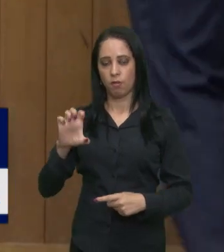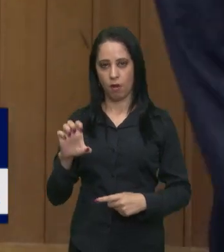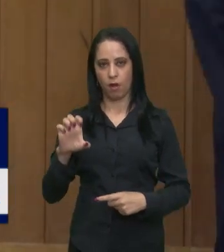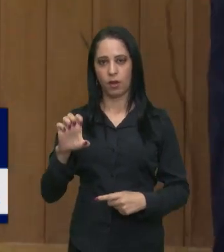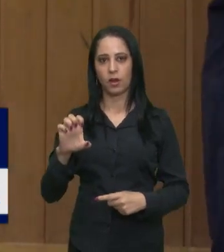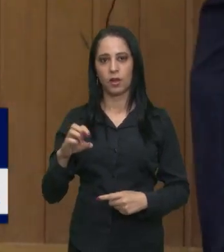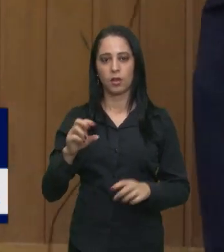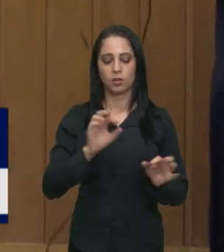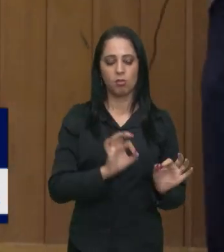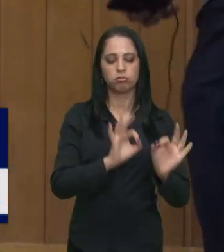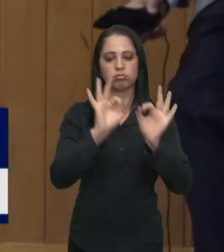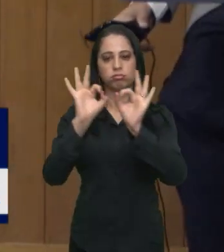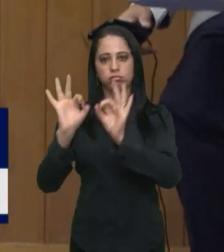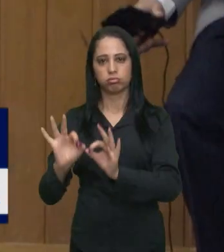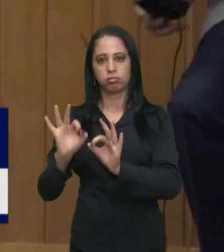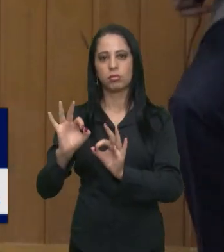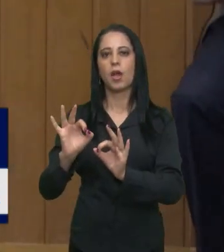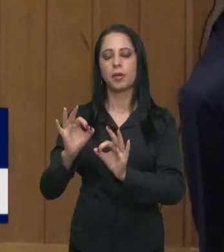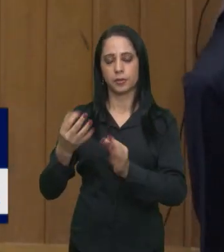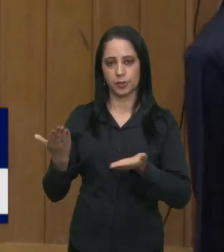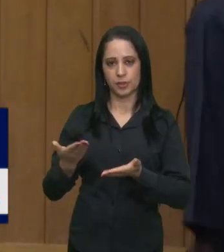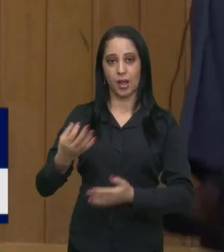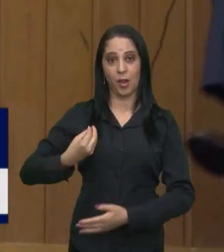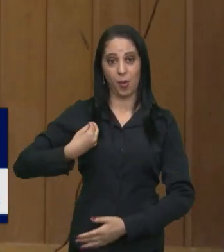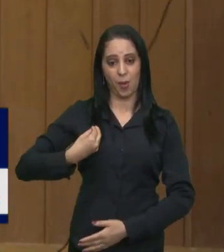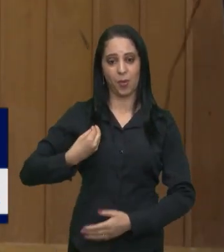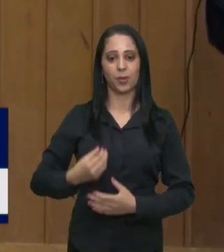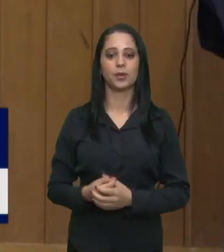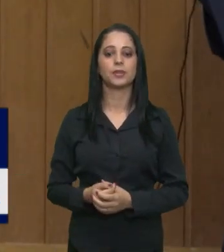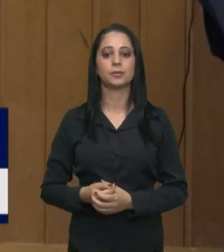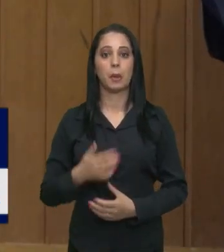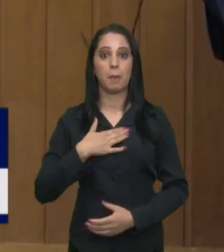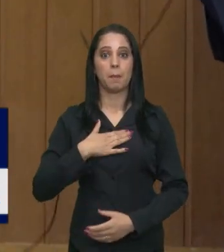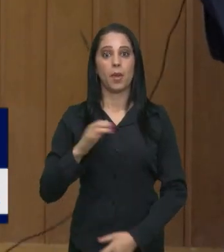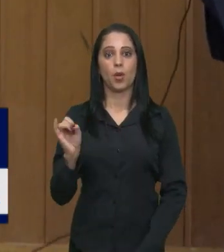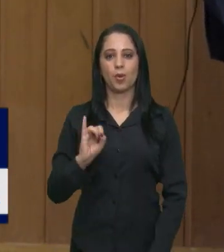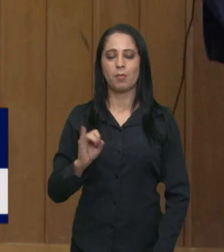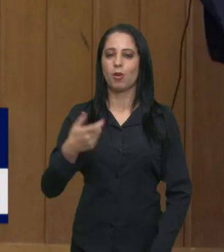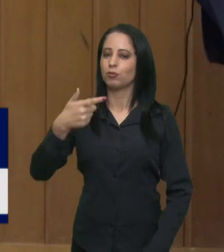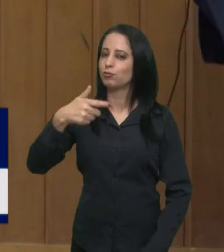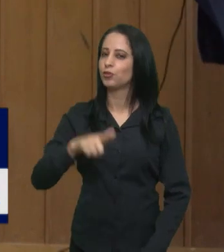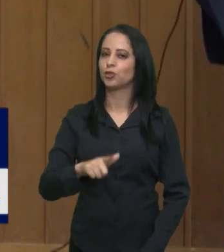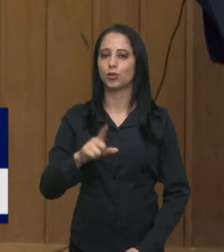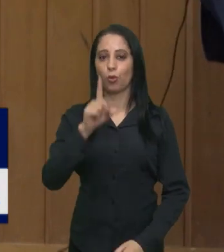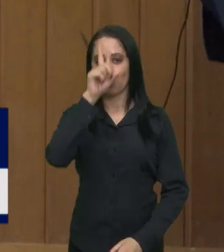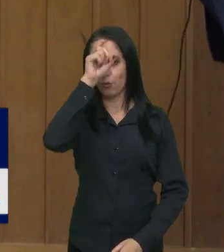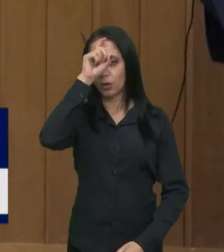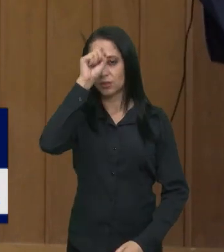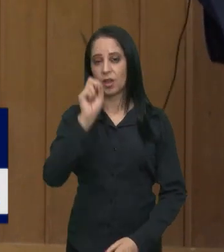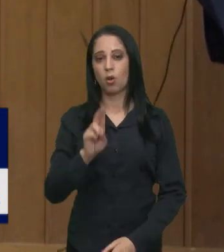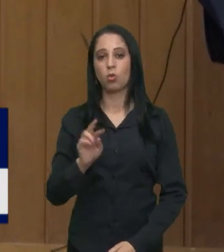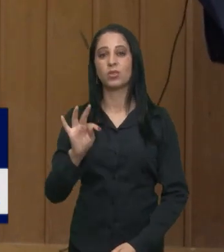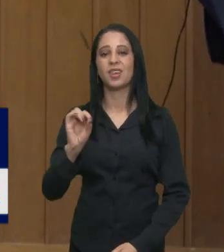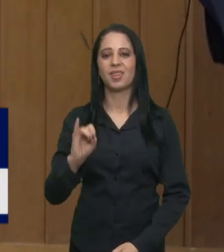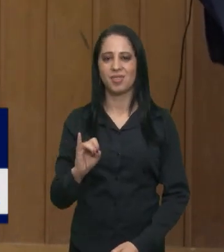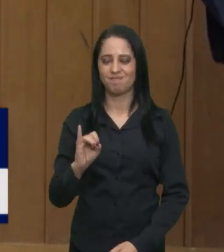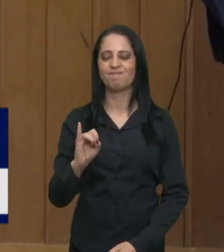TV Câmara. Meu irmão Robertinho internou de novo na UTI do Hospital Vivale, não está muito